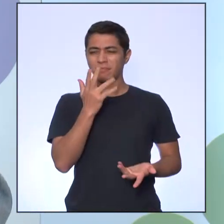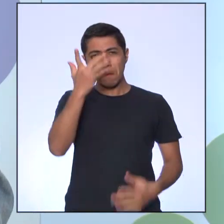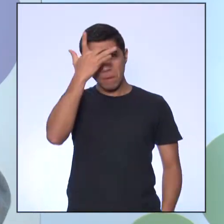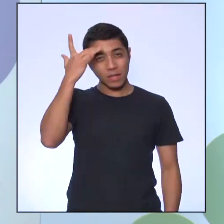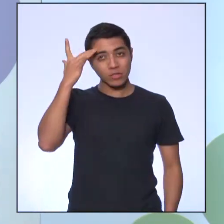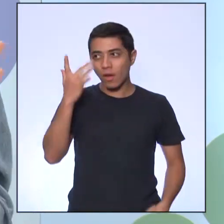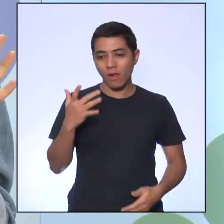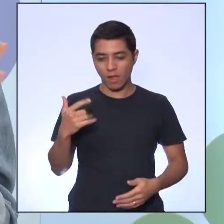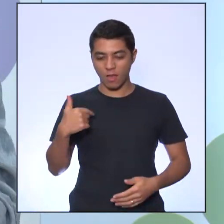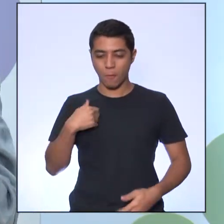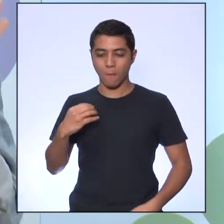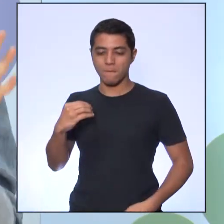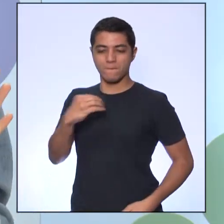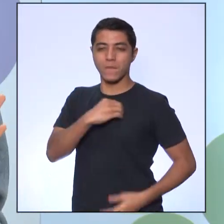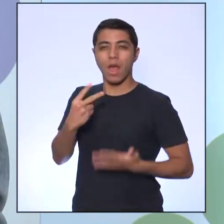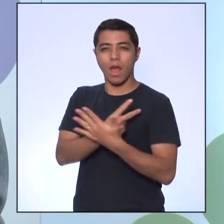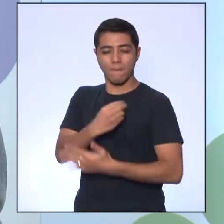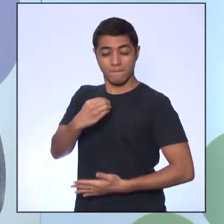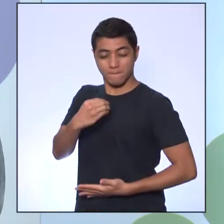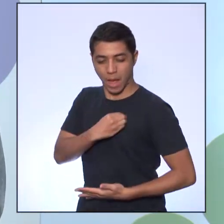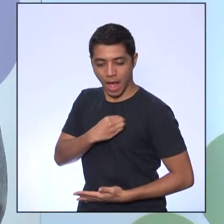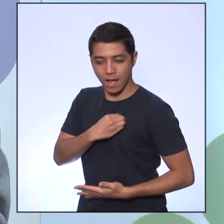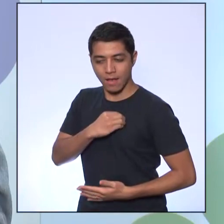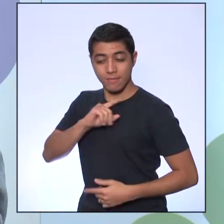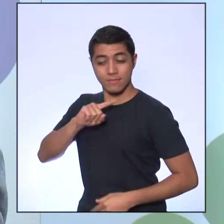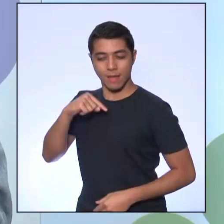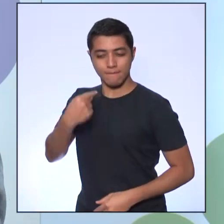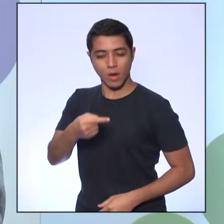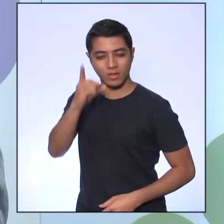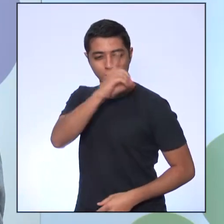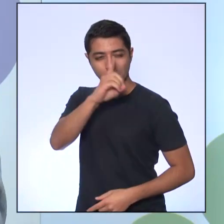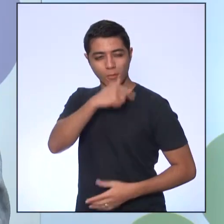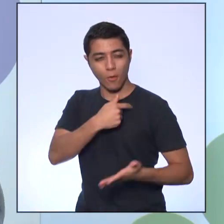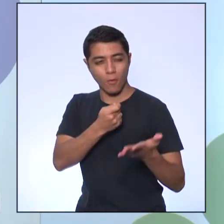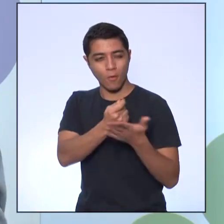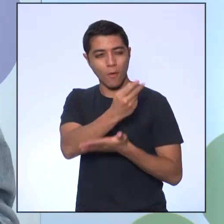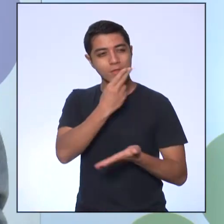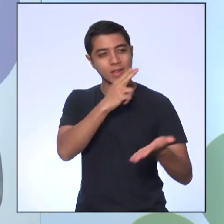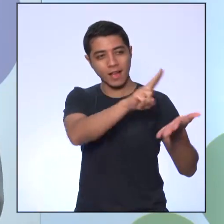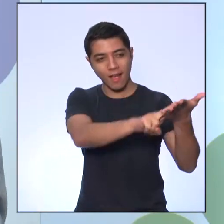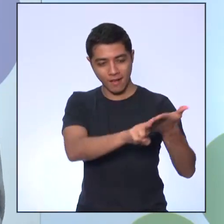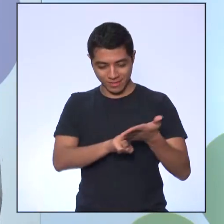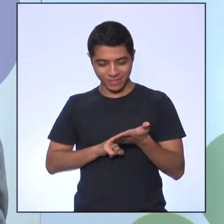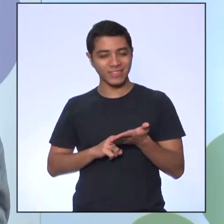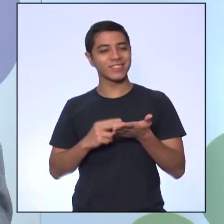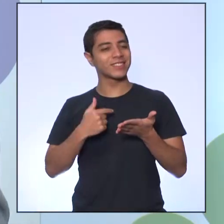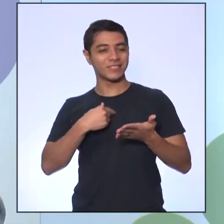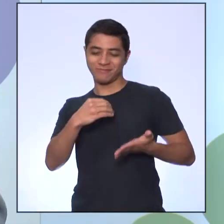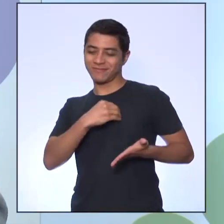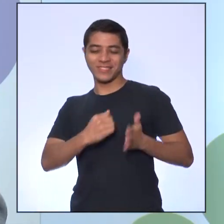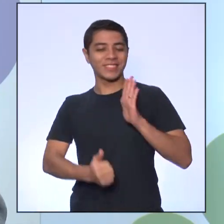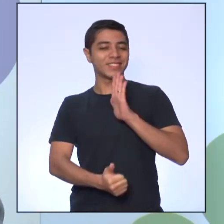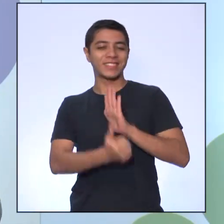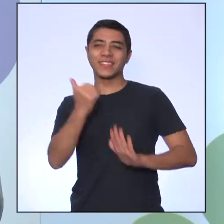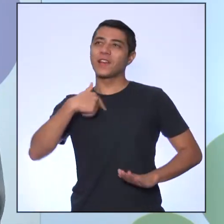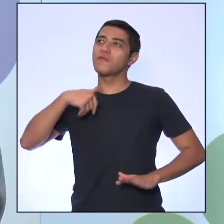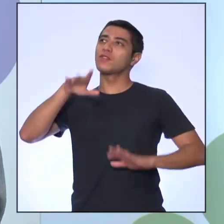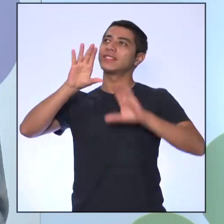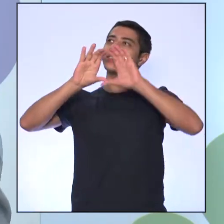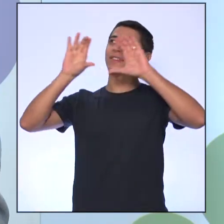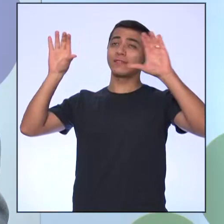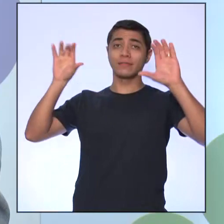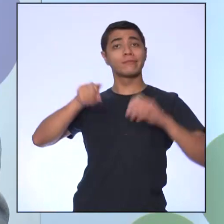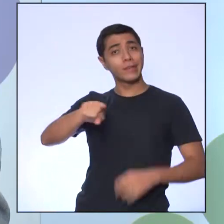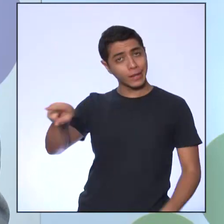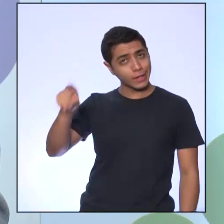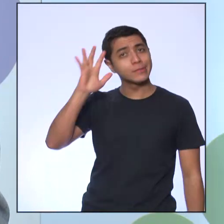comprar uma cartinha de indulgência que ela vai para o céu depois. Então, essa coisa começou a ficar muito banalizada ali na sociedade europeia. E isso